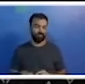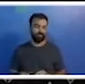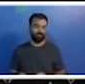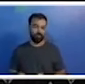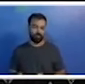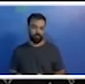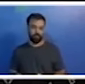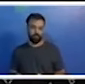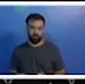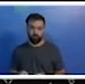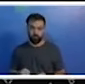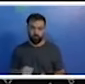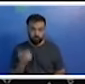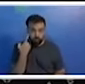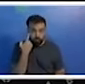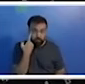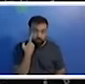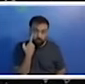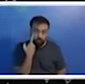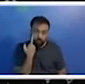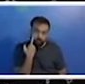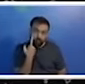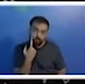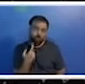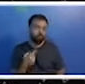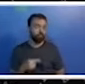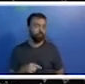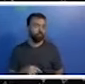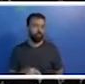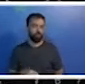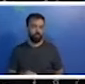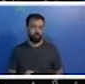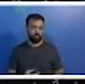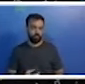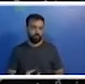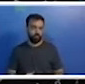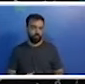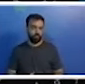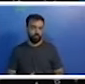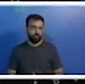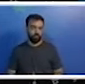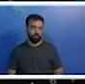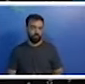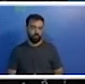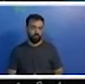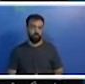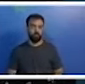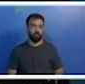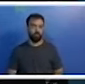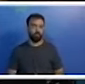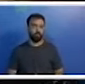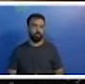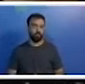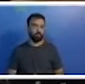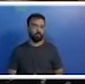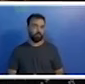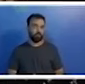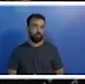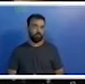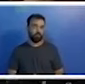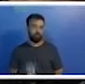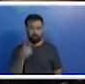e quando vocês estão chorando um vocês também se comunicam através de gestos de expressões